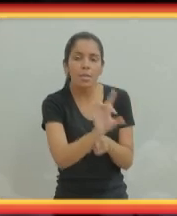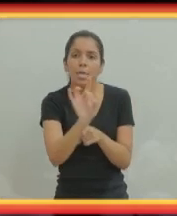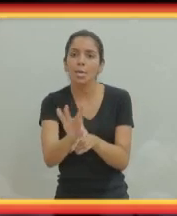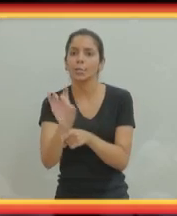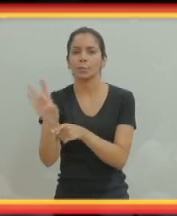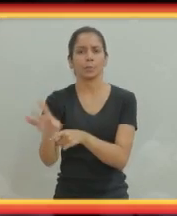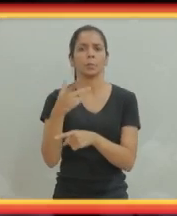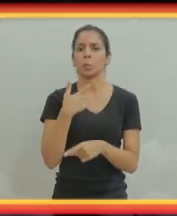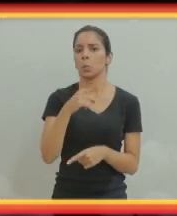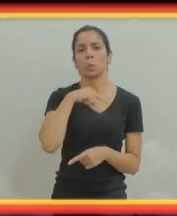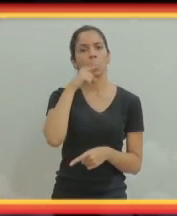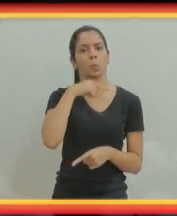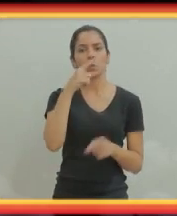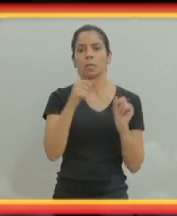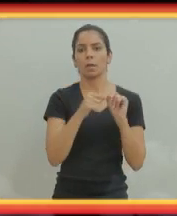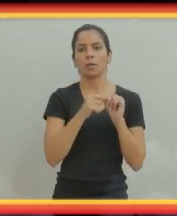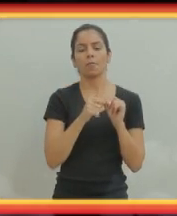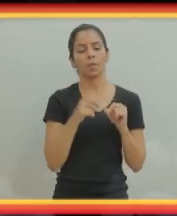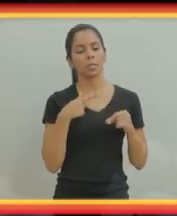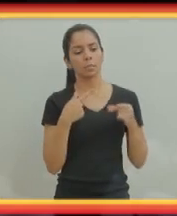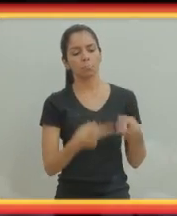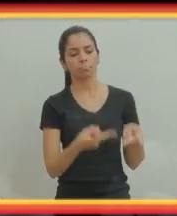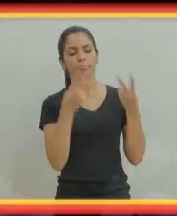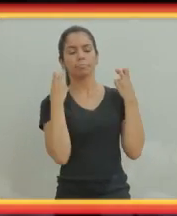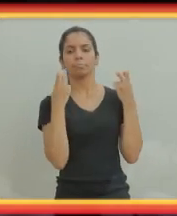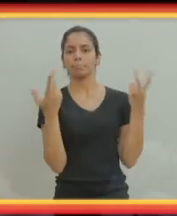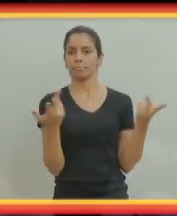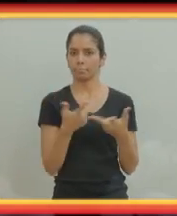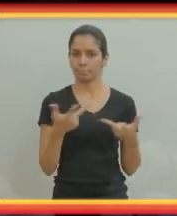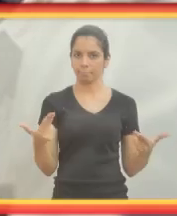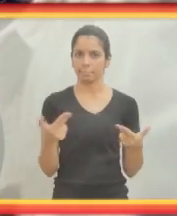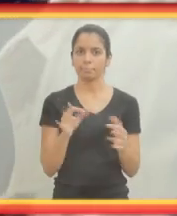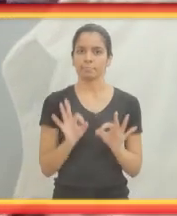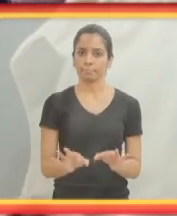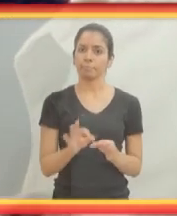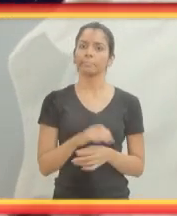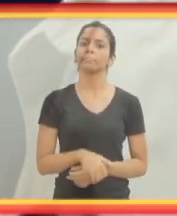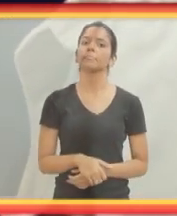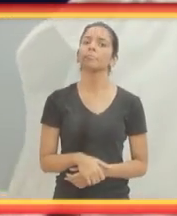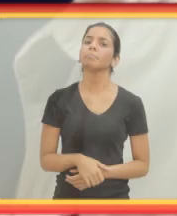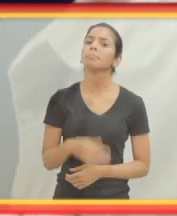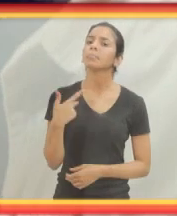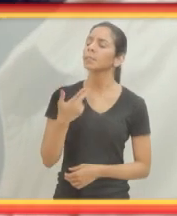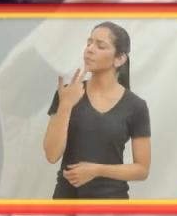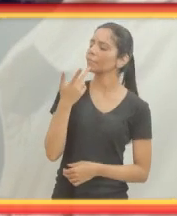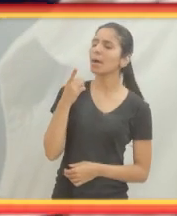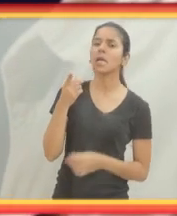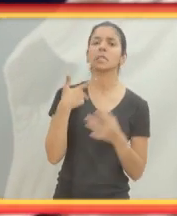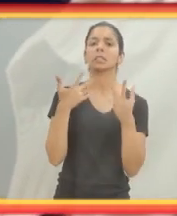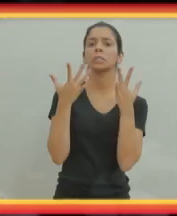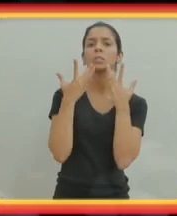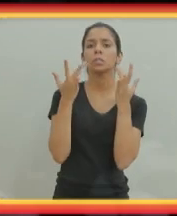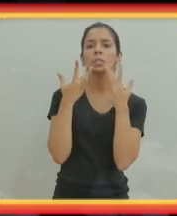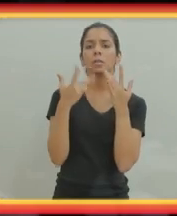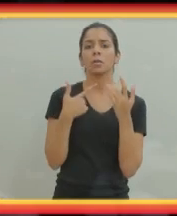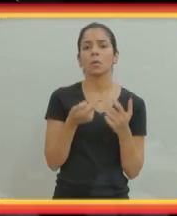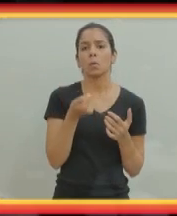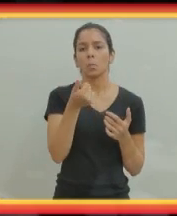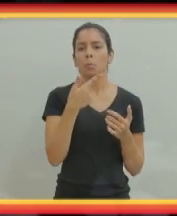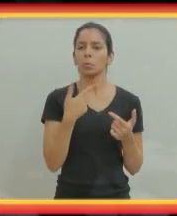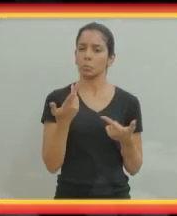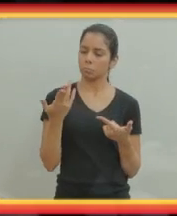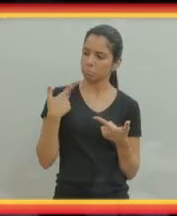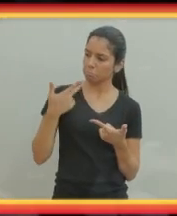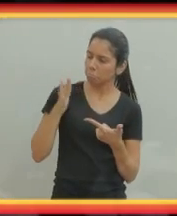individual, a gente não consegue fazer uma leitura adequada. E dizer que esse espetáculo é um pouco encharcado